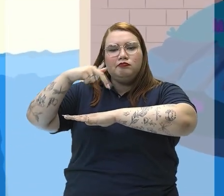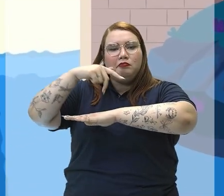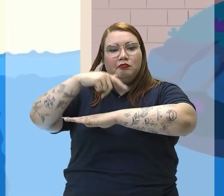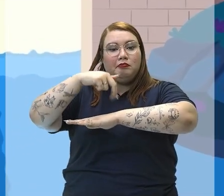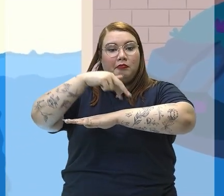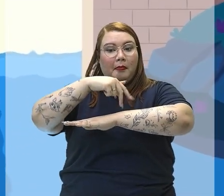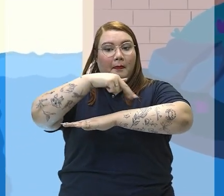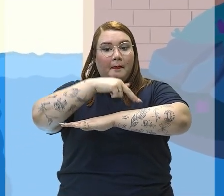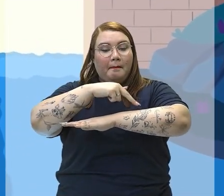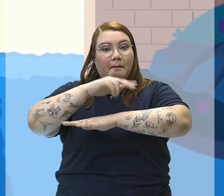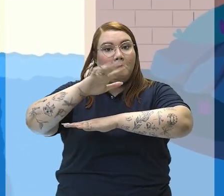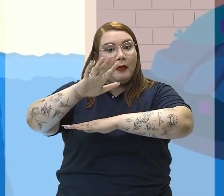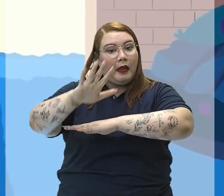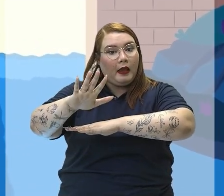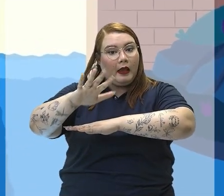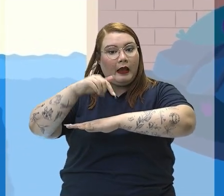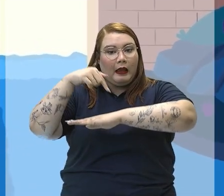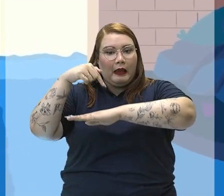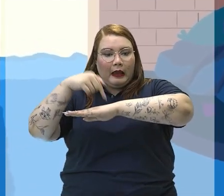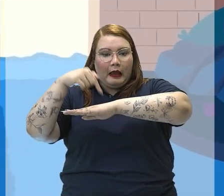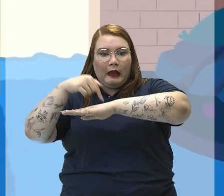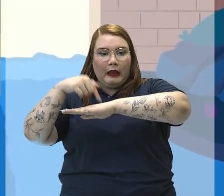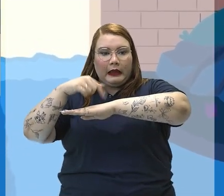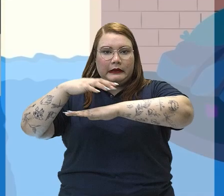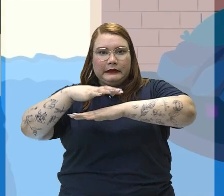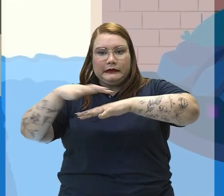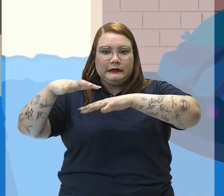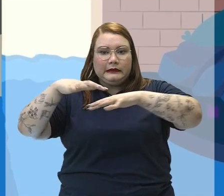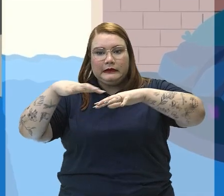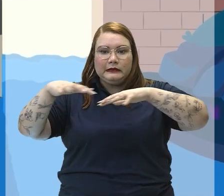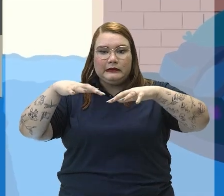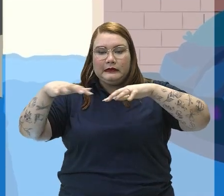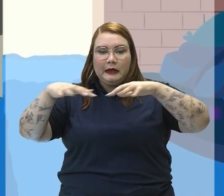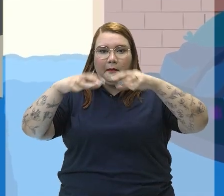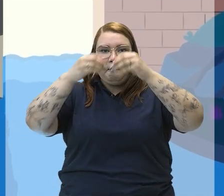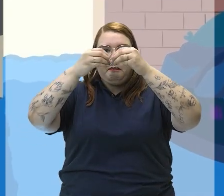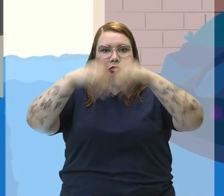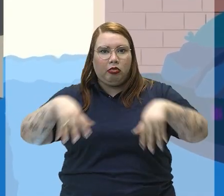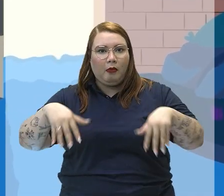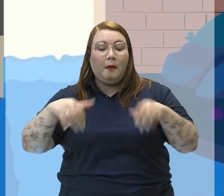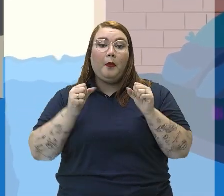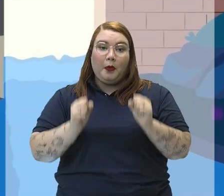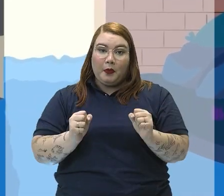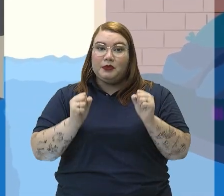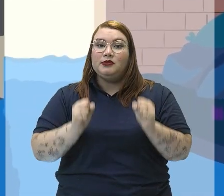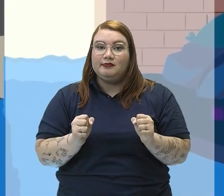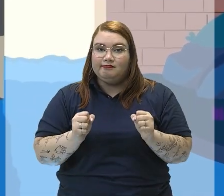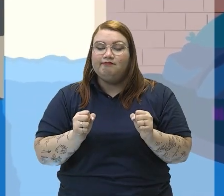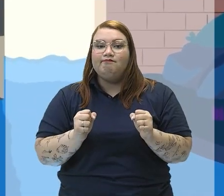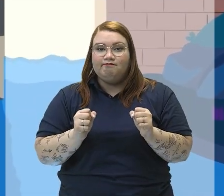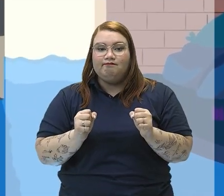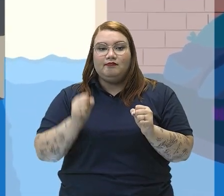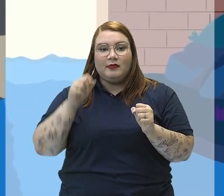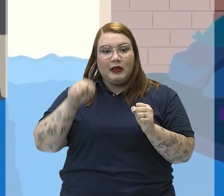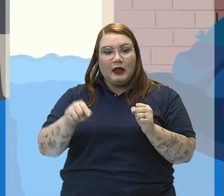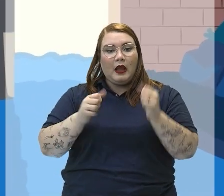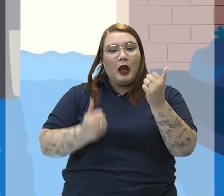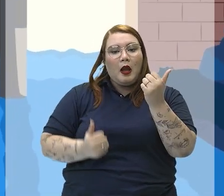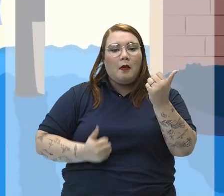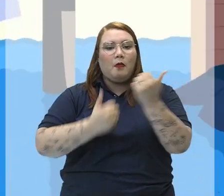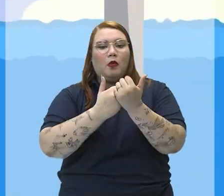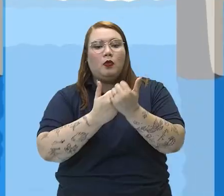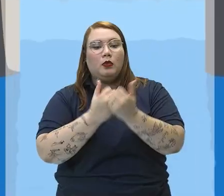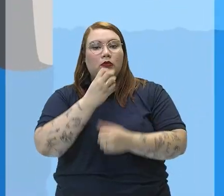segurança, mas essa estrutura que nos sustenta está à beira do colapso. E essa estrutura se apoia em